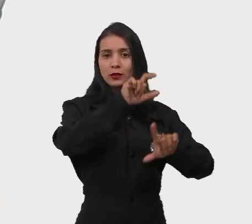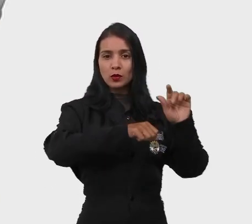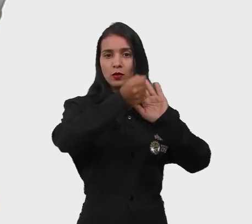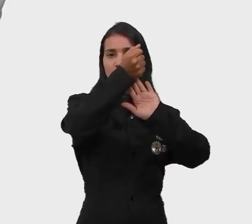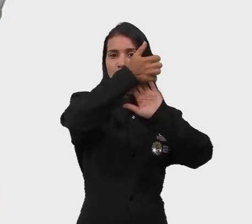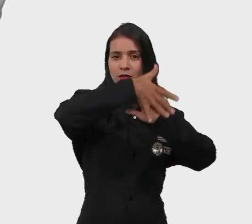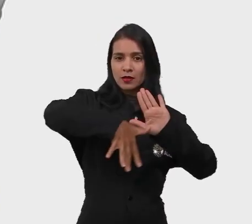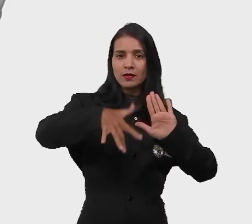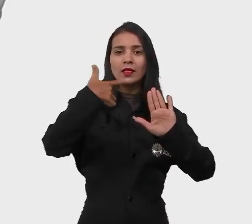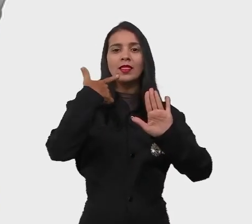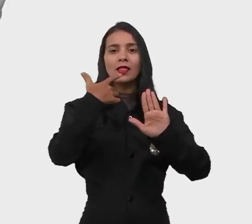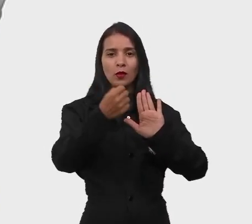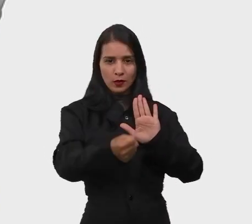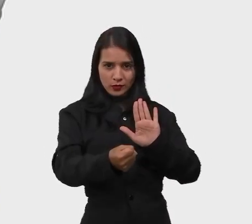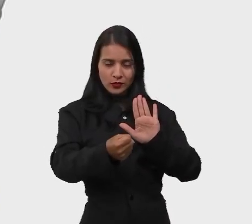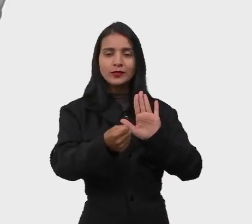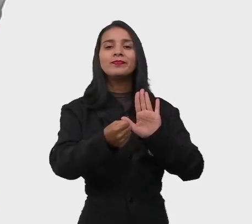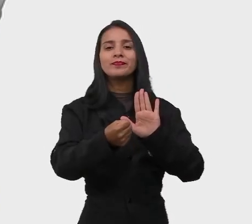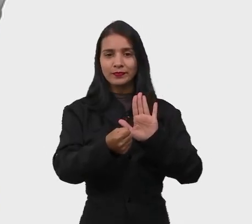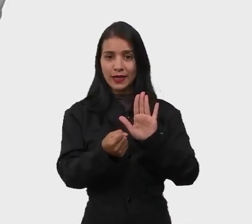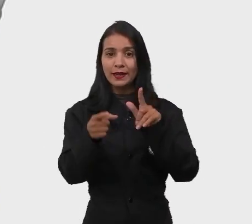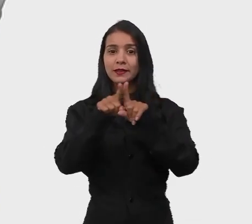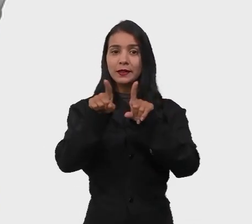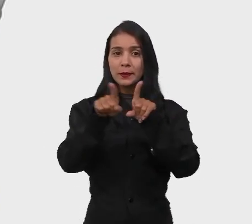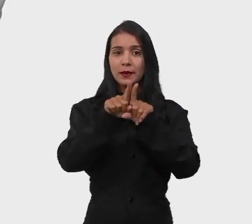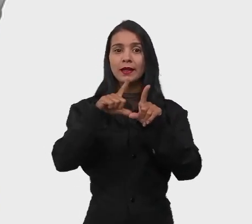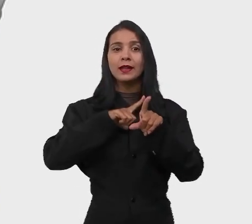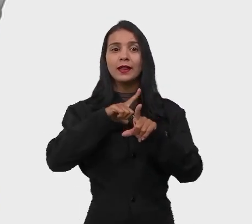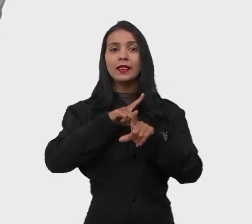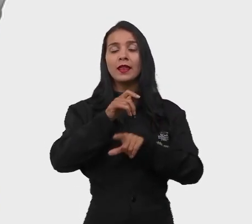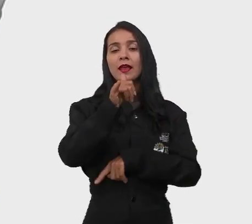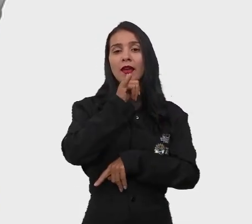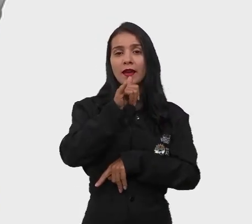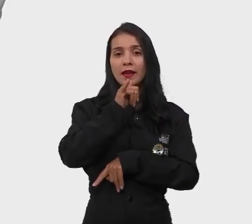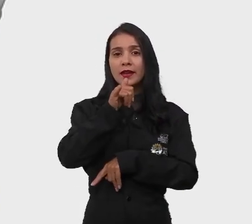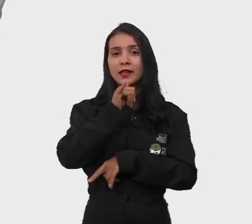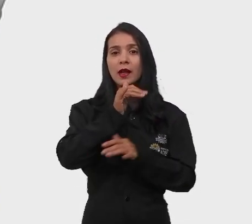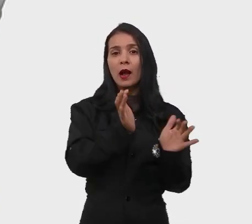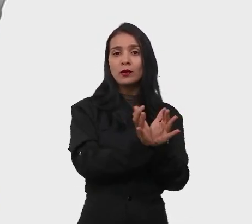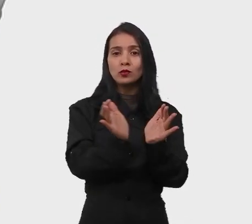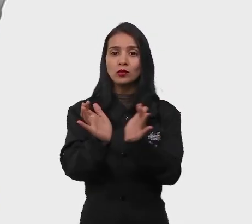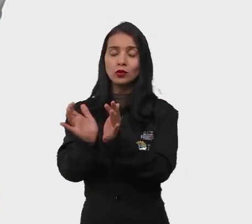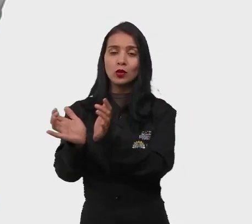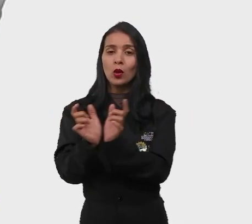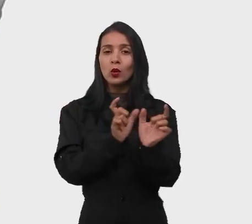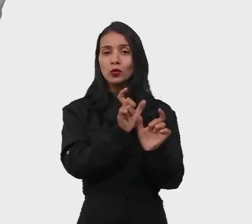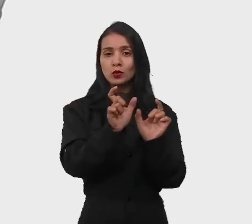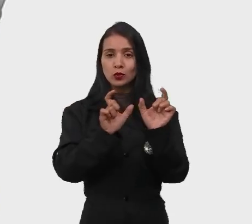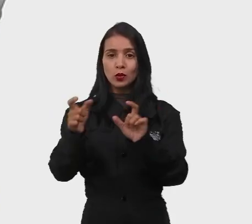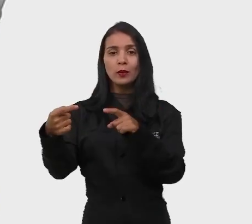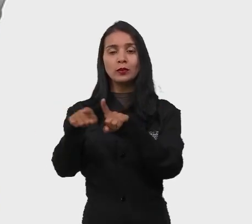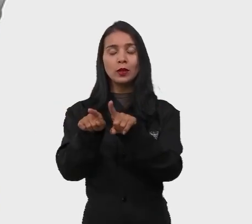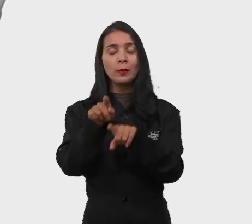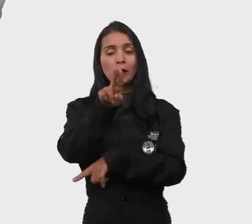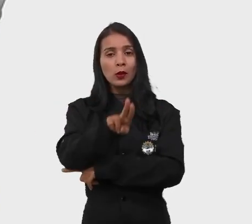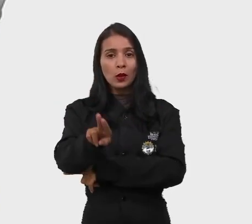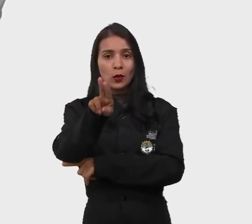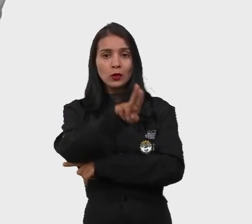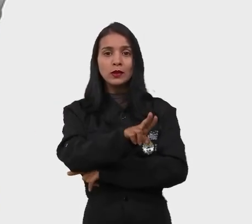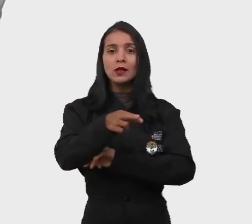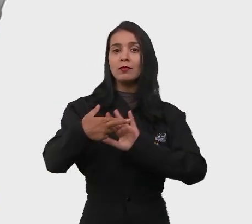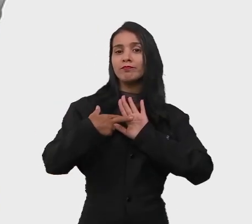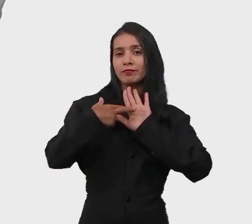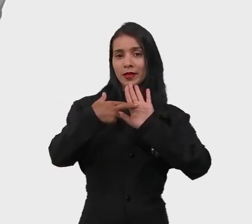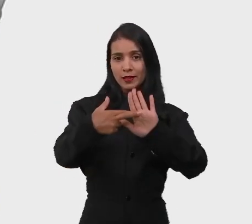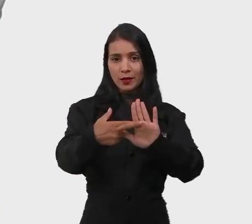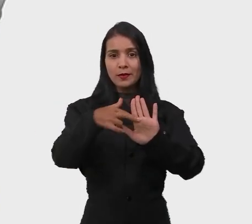linguagem. Né? E aí tem alguns exemplos de classes aí, de figuras que são utilizadas para expressar essa linguagem figurada, como